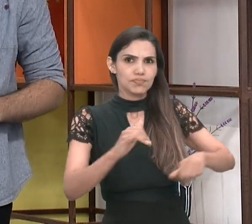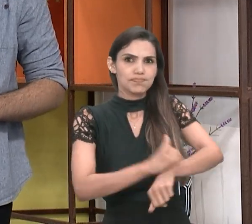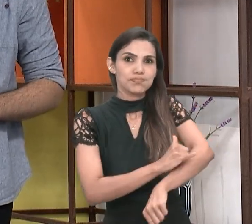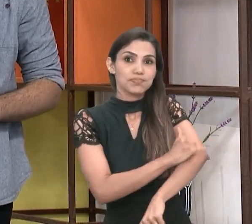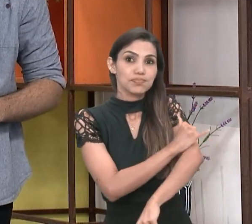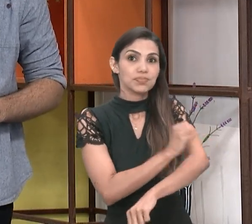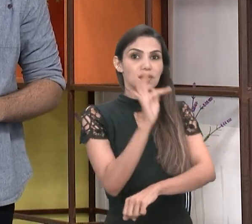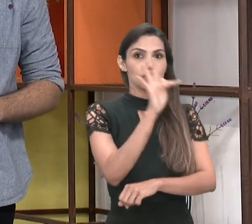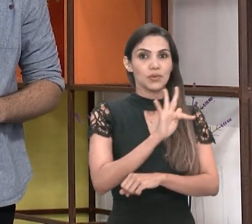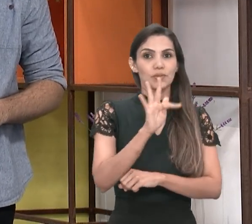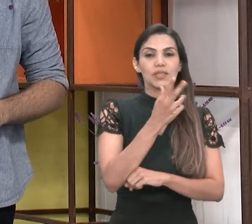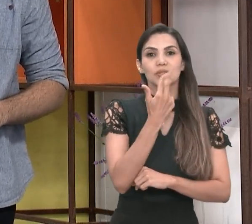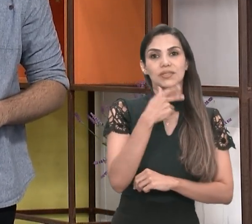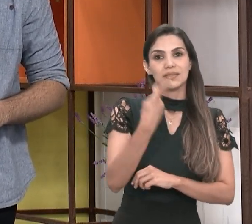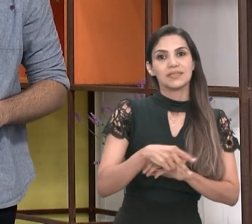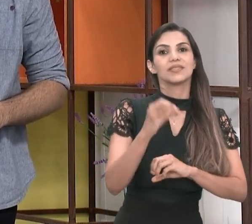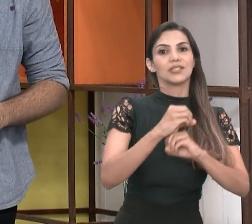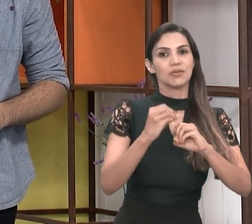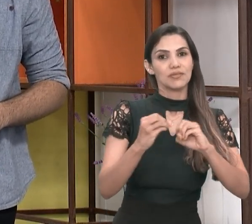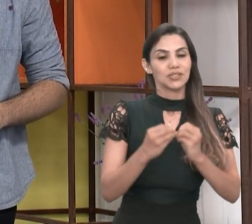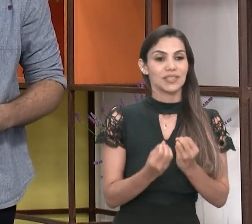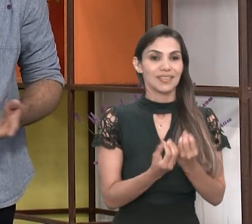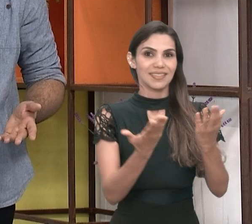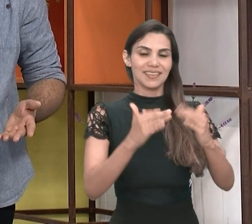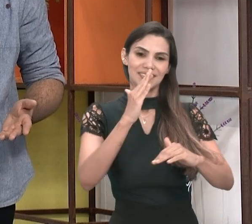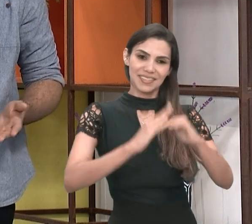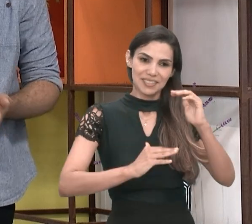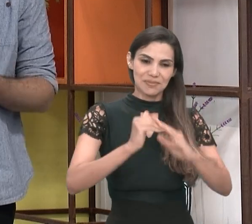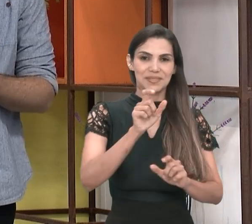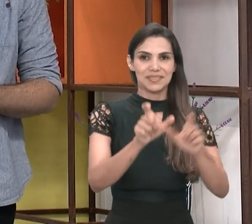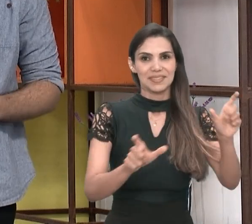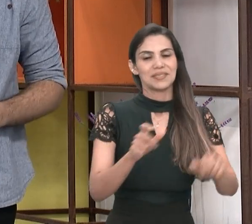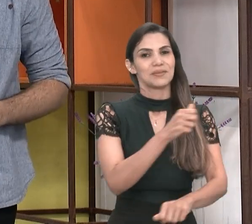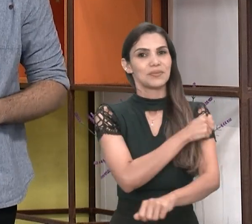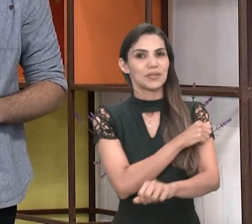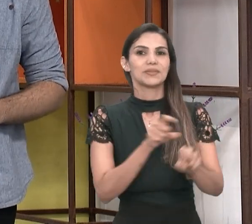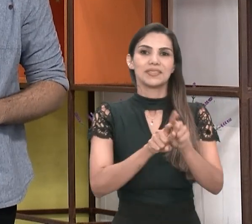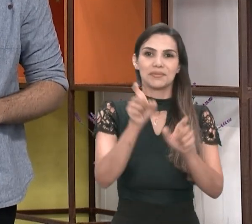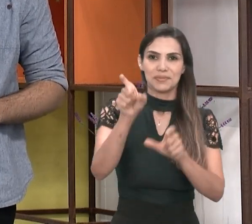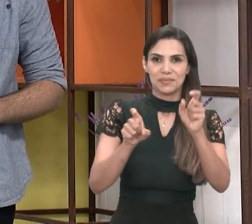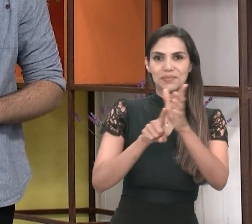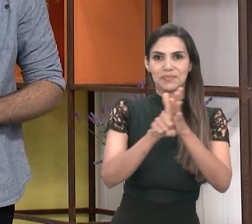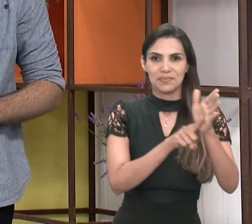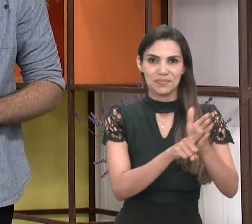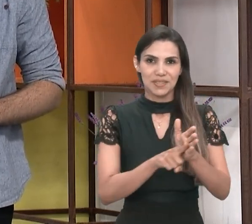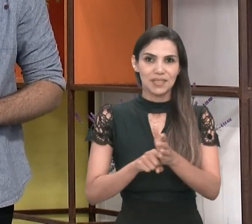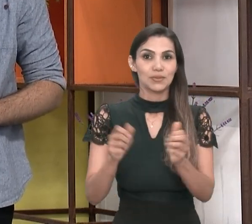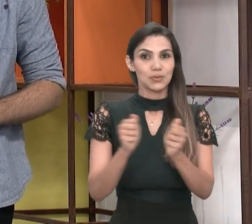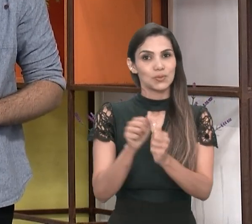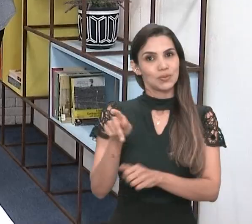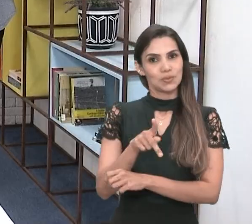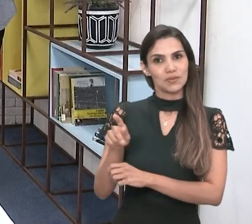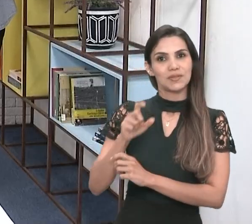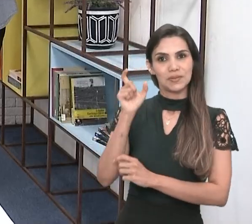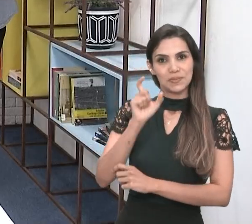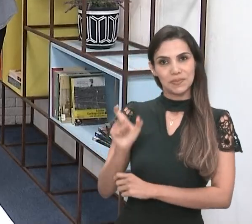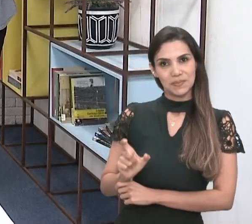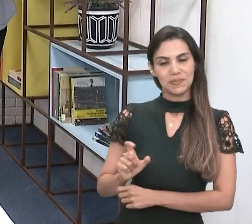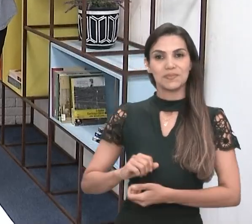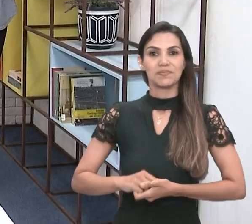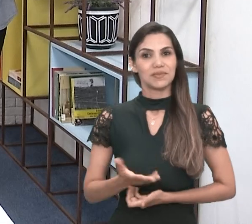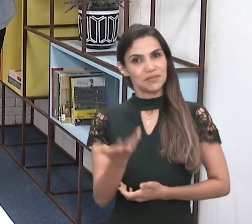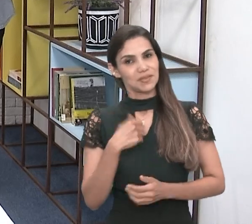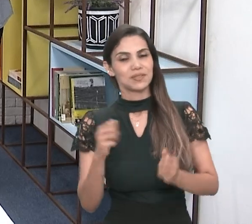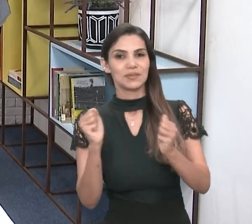de Nutrição da UFG oferece capacitação para estudantes e pesquisadores com professor italiano. Fique